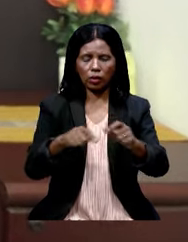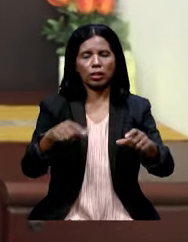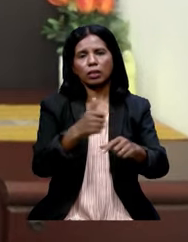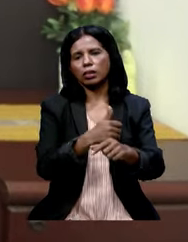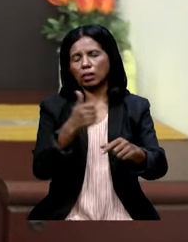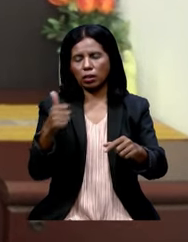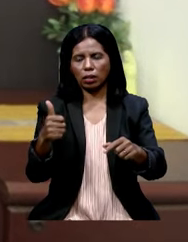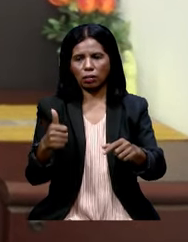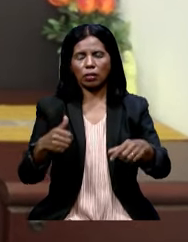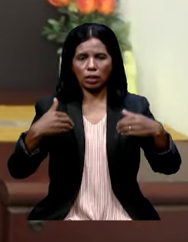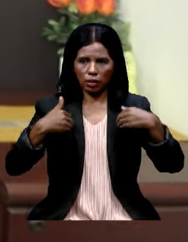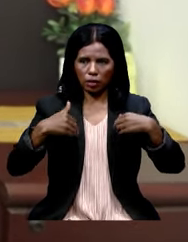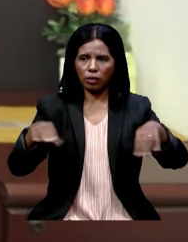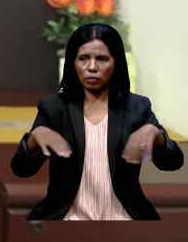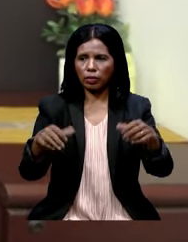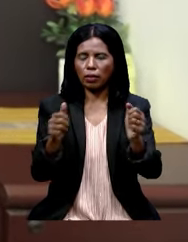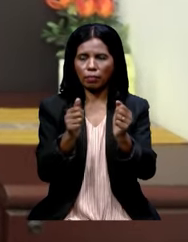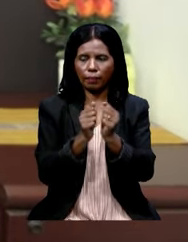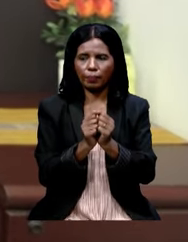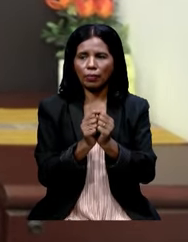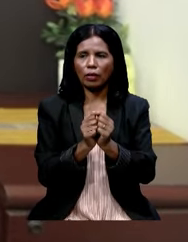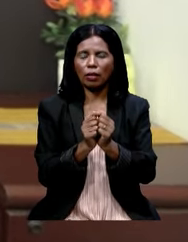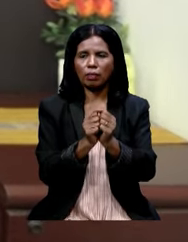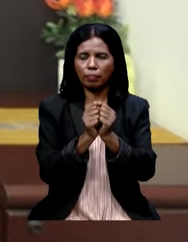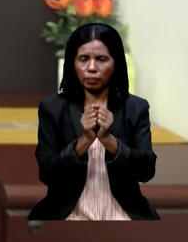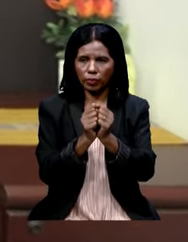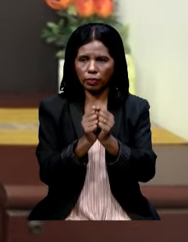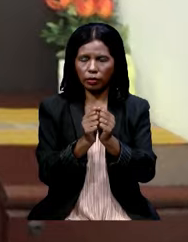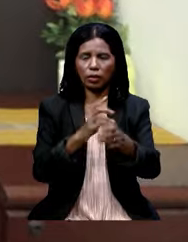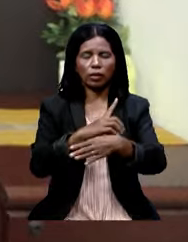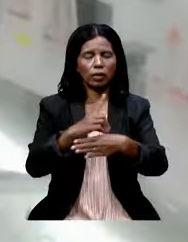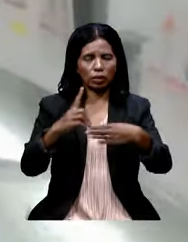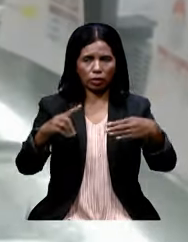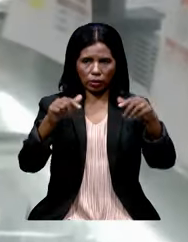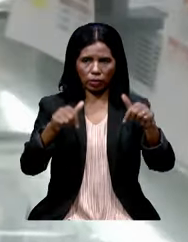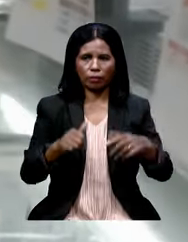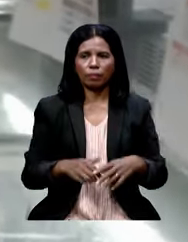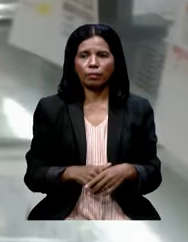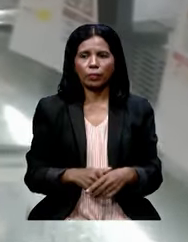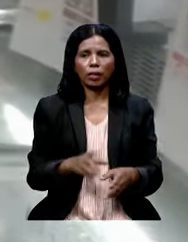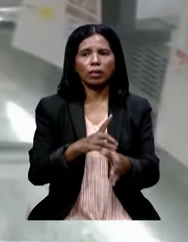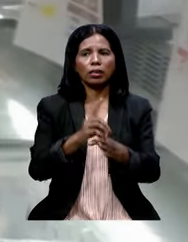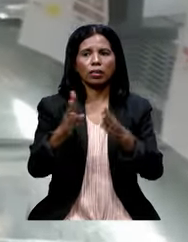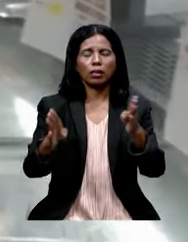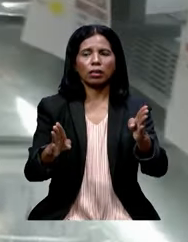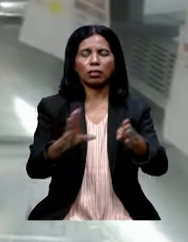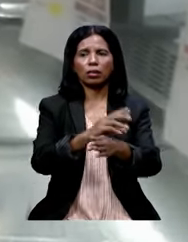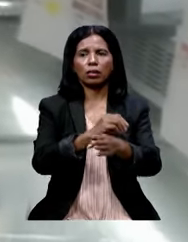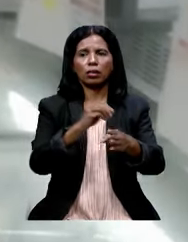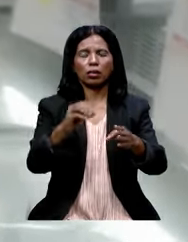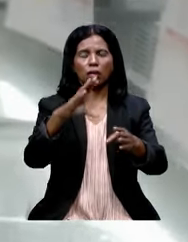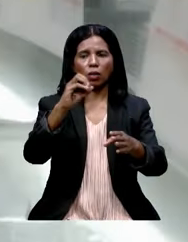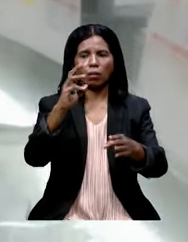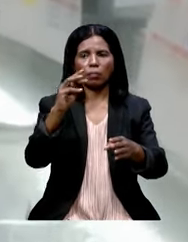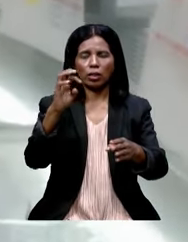uma e a serviço relevante ou direção de nenhuma. Diretora de Direção, Regulação, Comércio